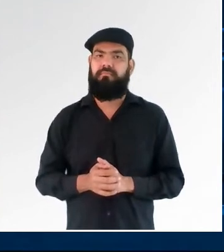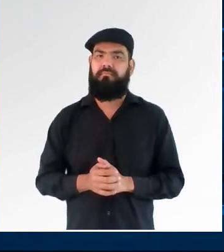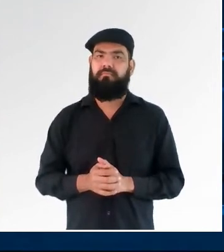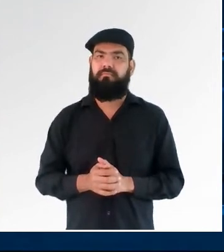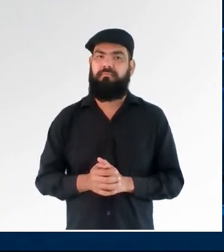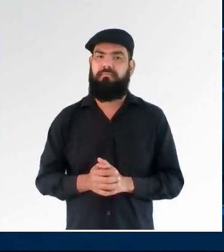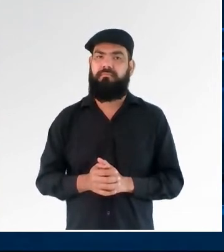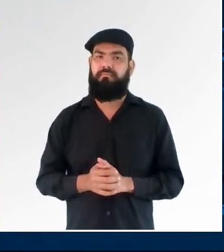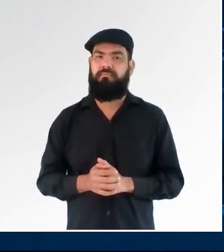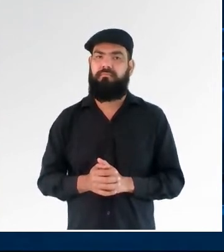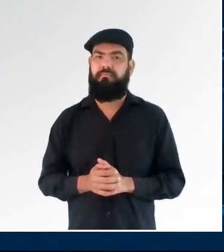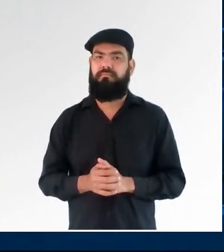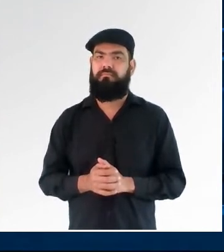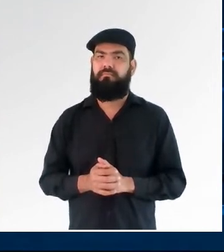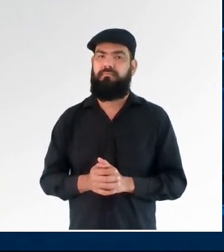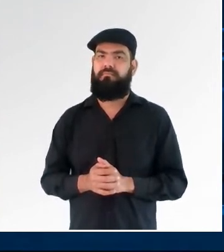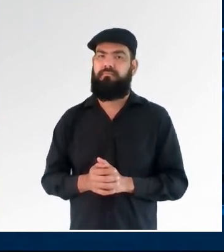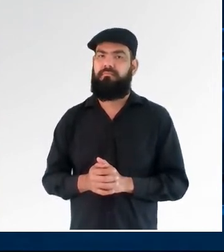Vamos lá?